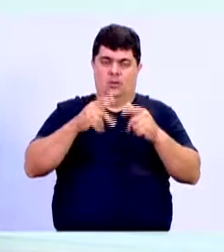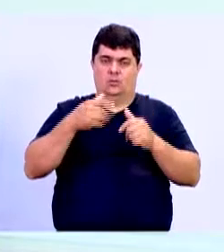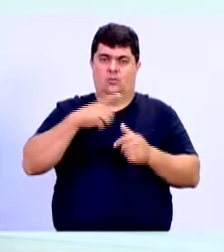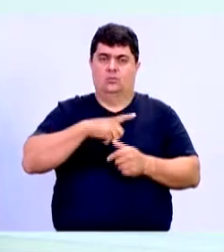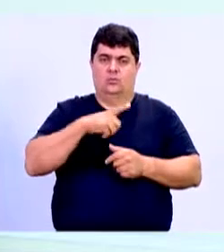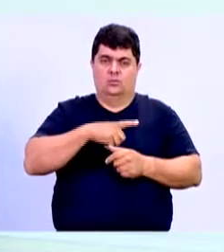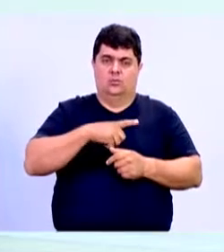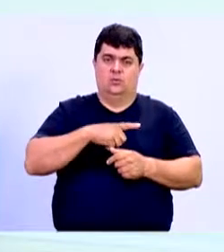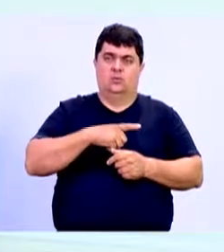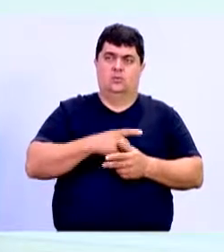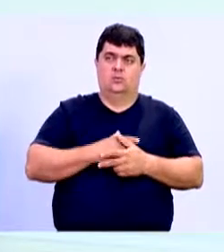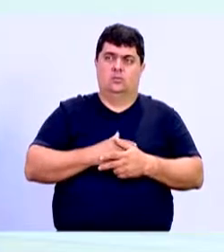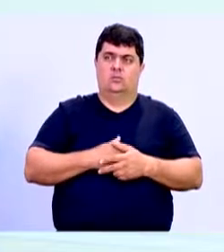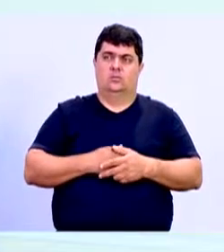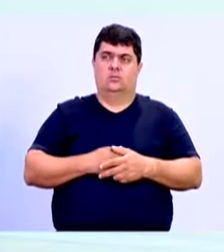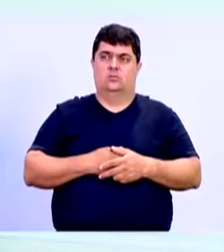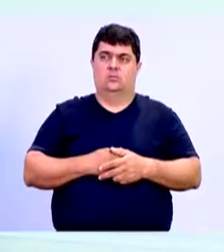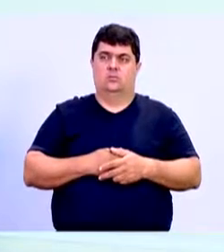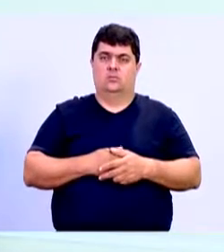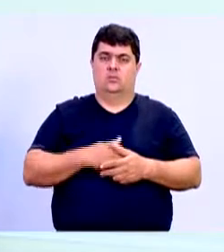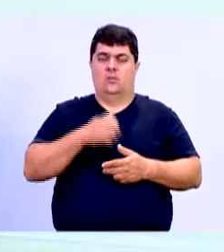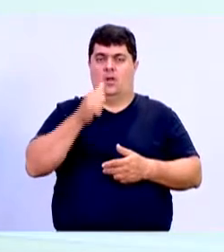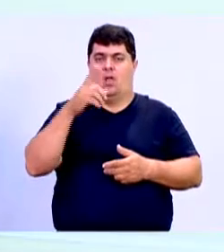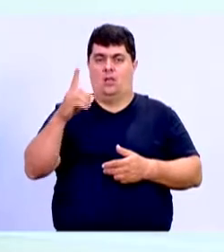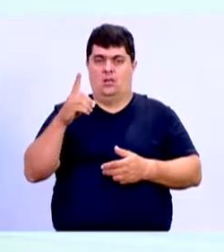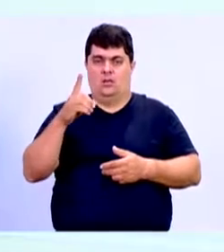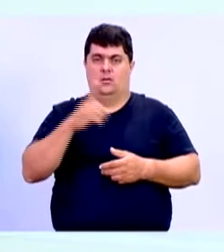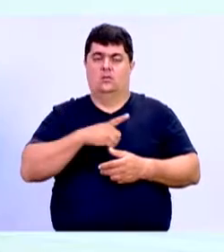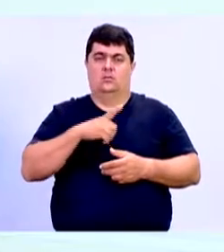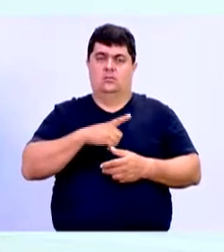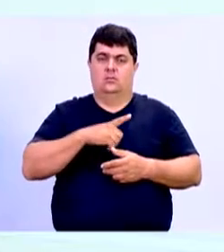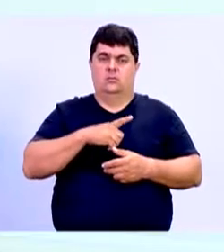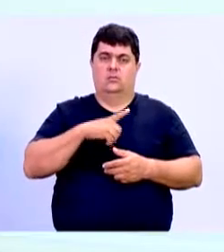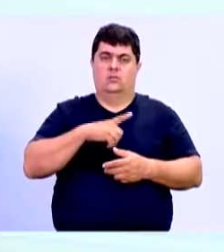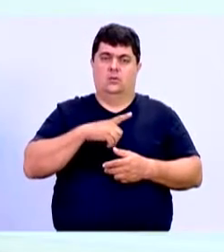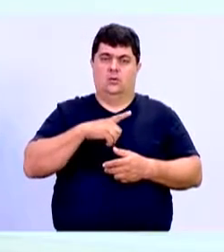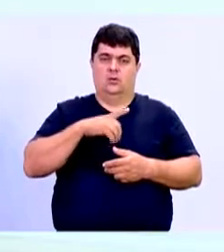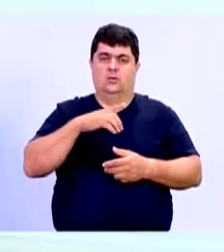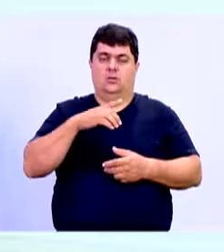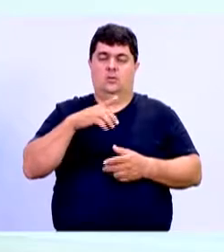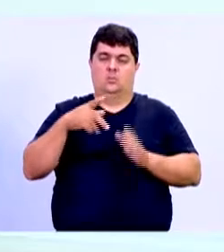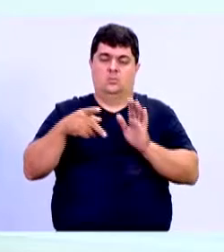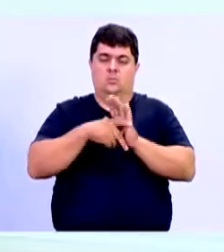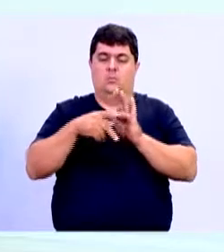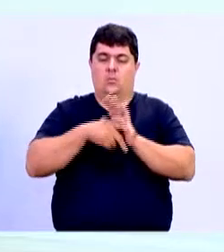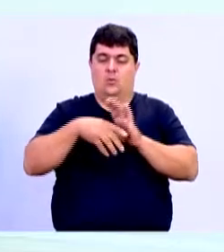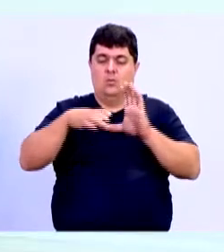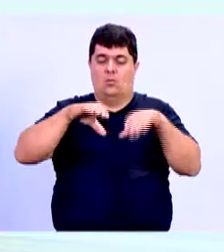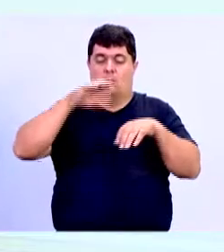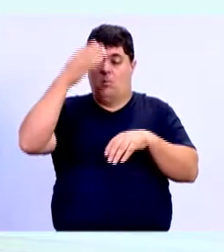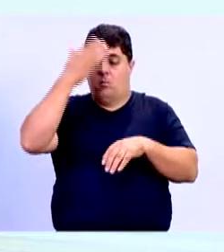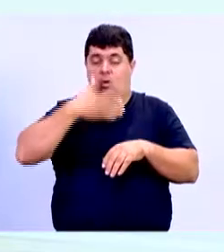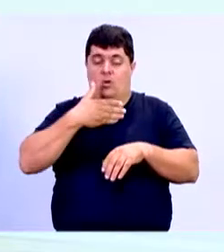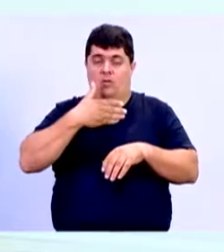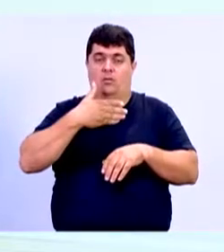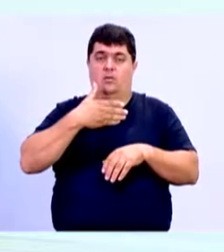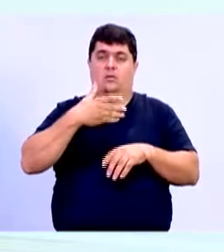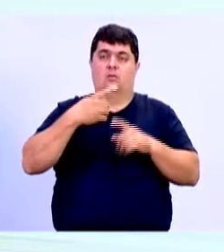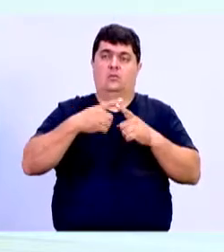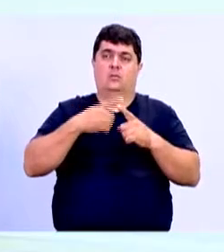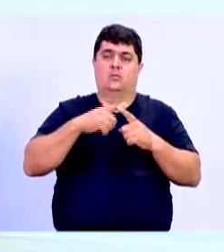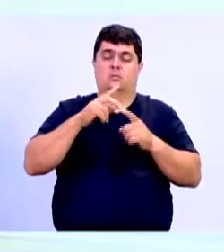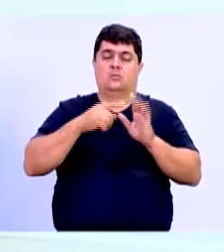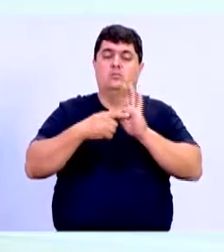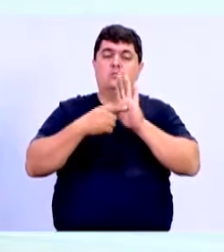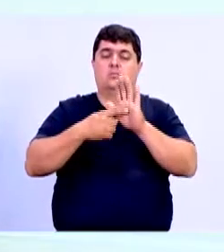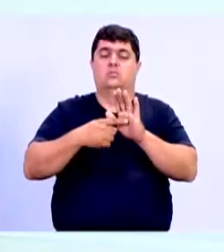esse usuário, o nosso Active Directory, o AD, ele emite um certificado para esse usuário, né, que baixa na